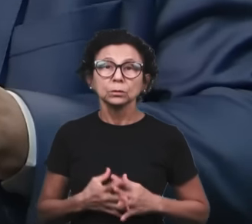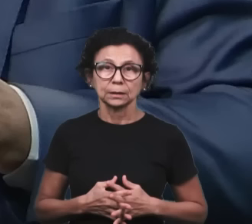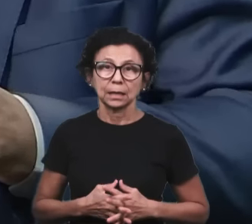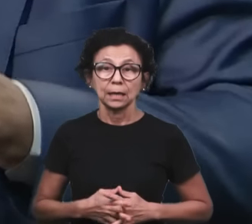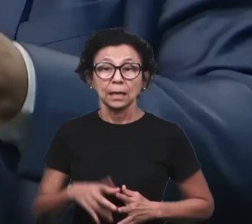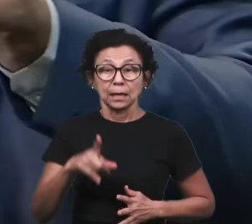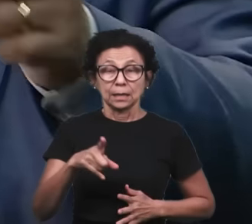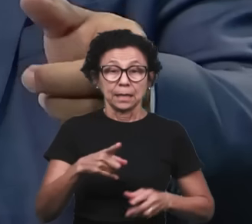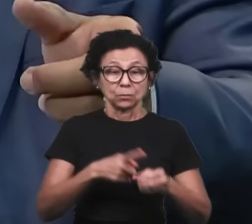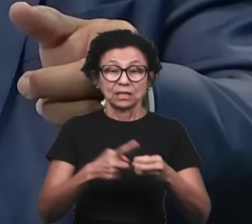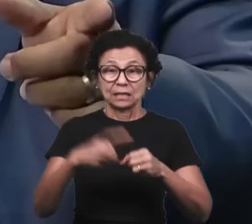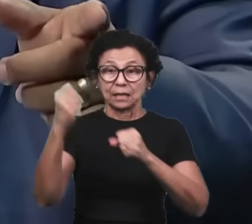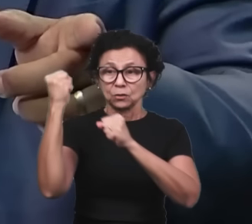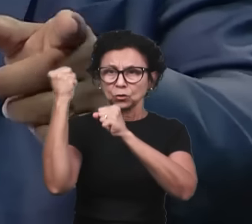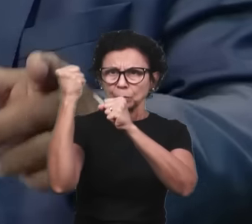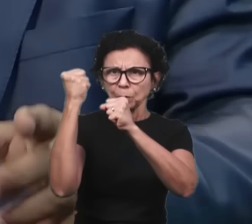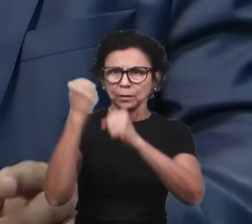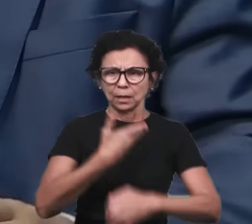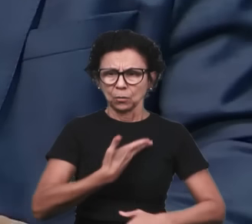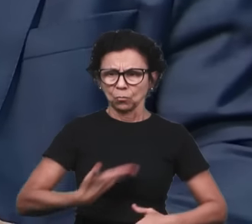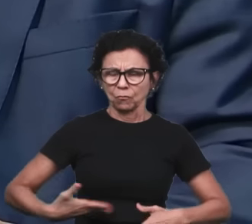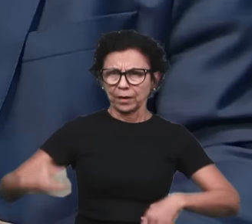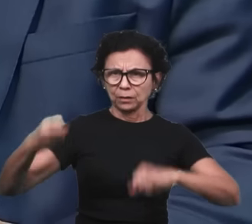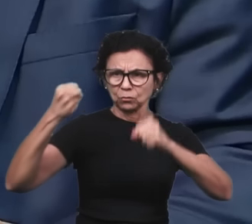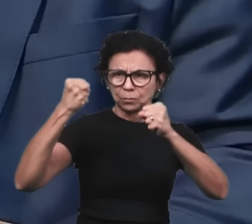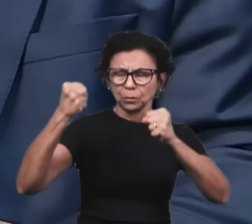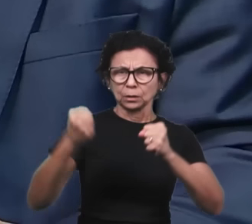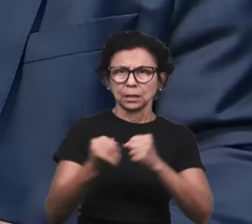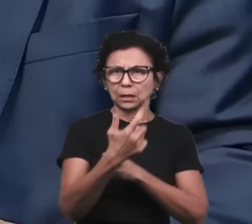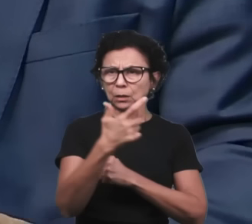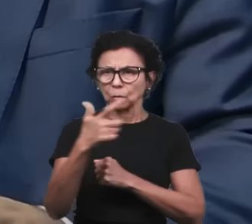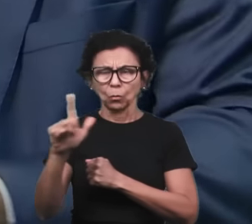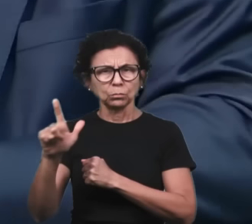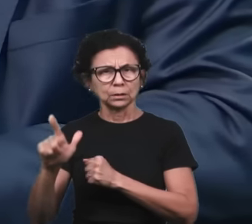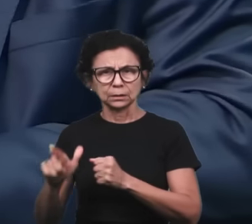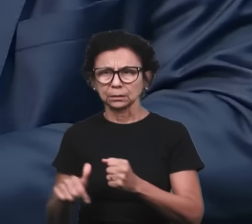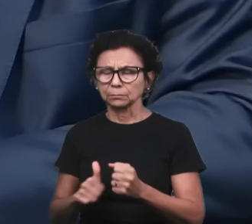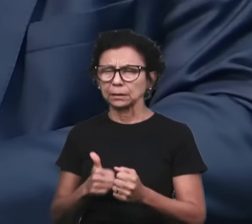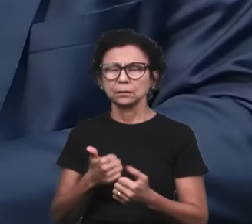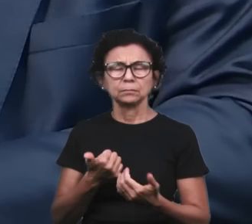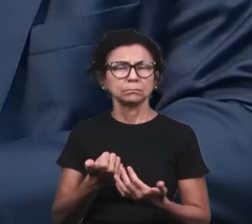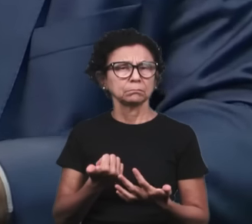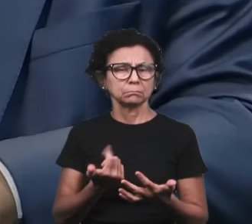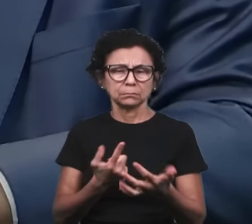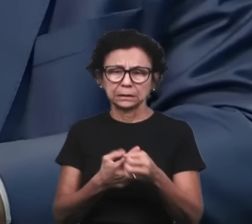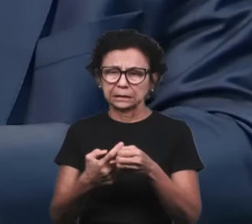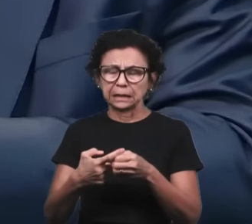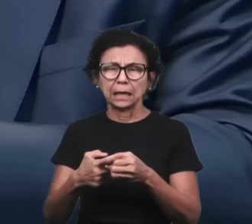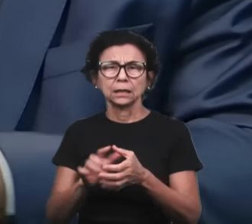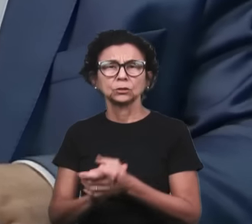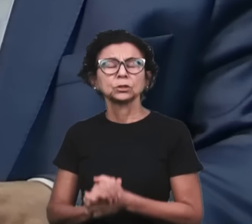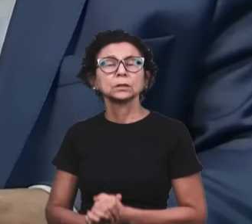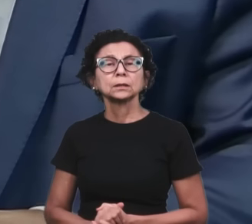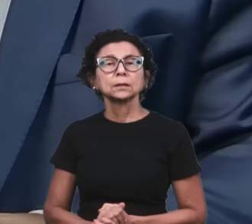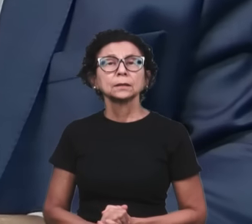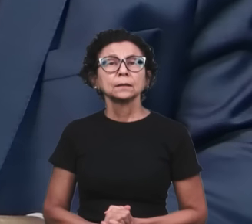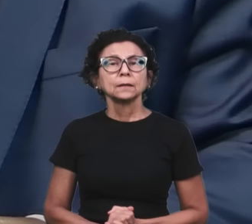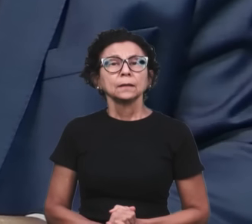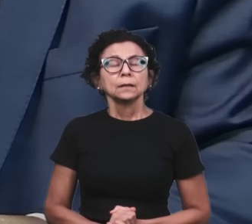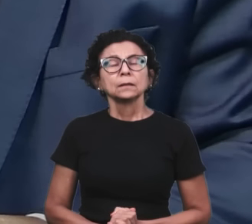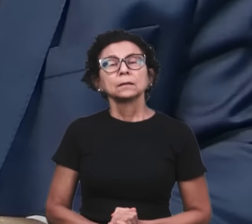porque não foi só Nova York, foi também Washington, também, o Pentágono foi atacado. Então, e aí aparece